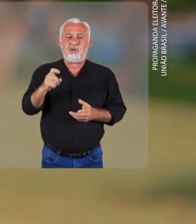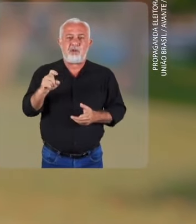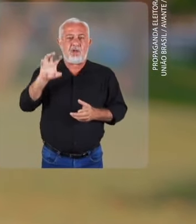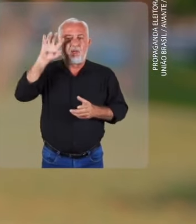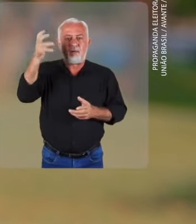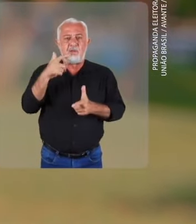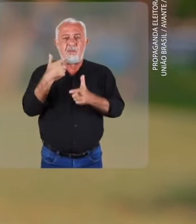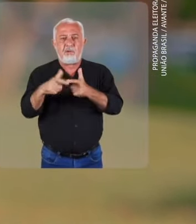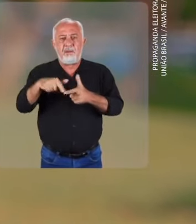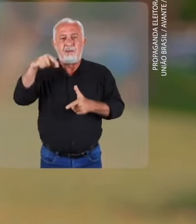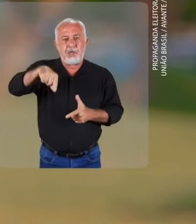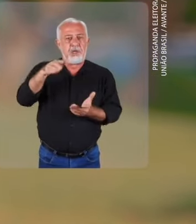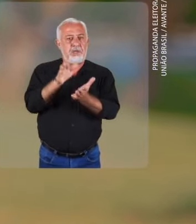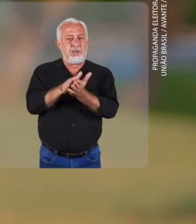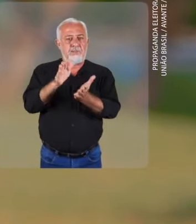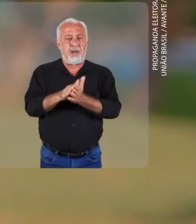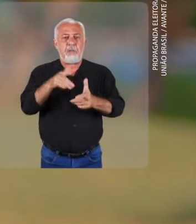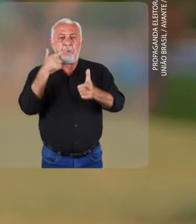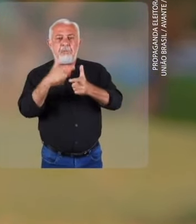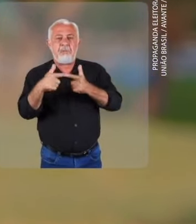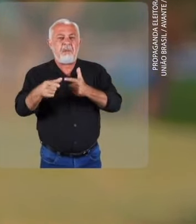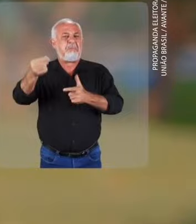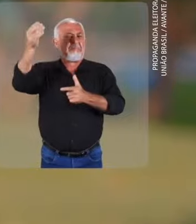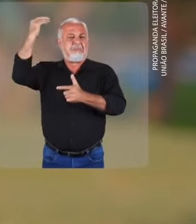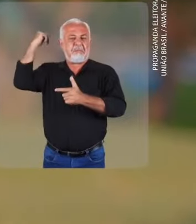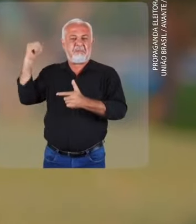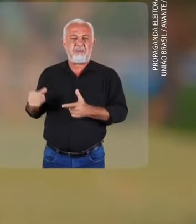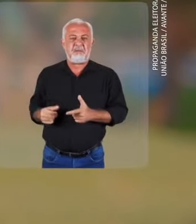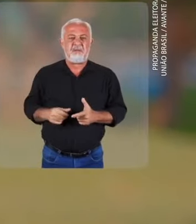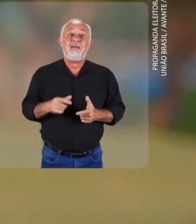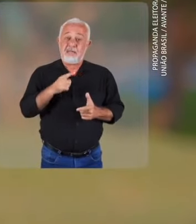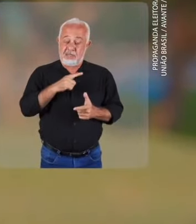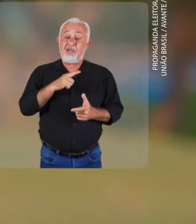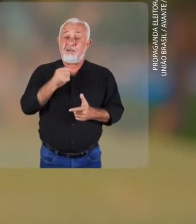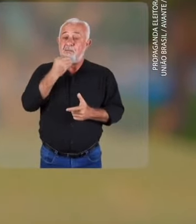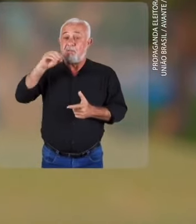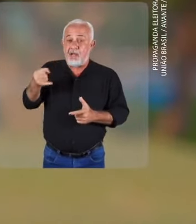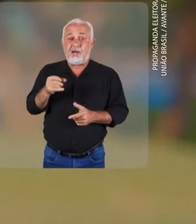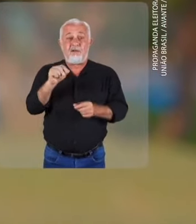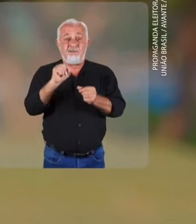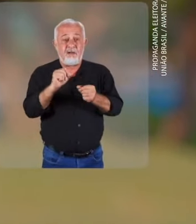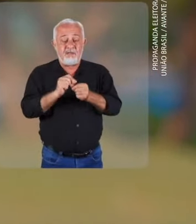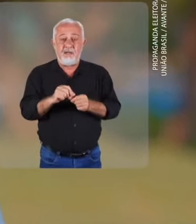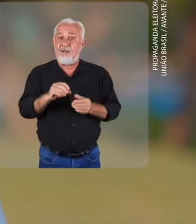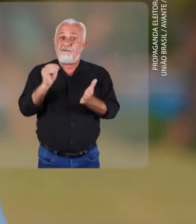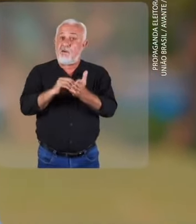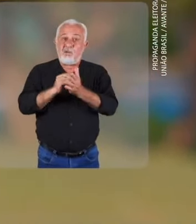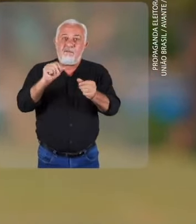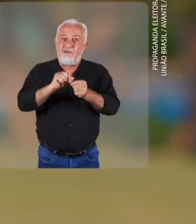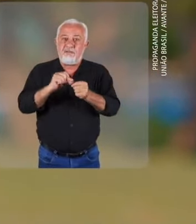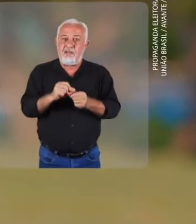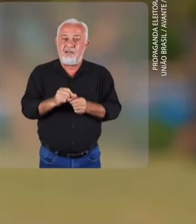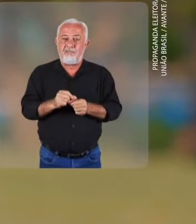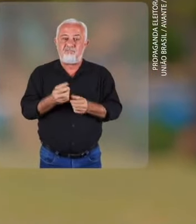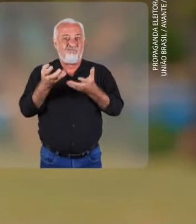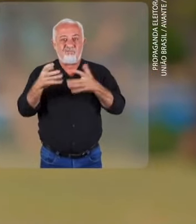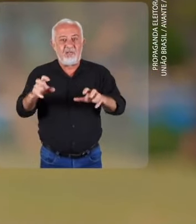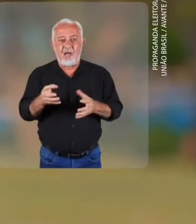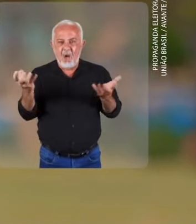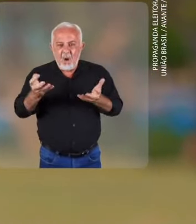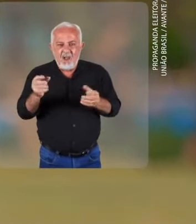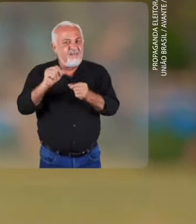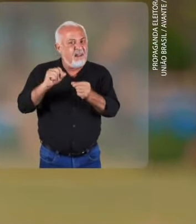conseguiu resolver os problemas dessa cidade. Problemas antigos que eles tiveram a oportunidade de fazer, só que não fizeram. E